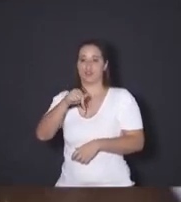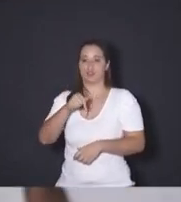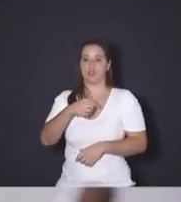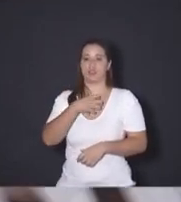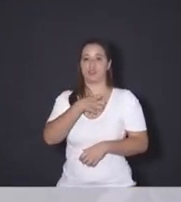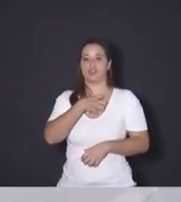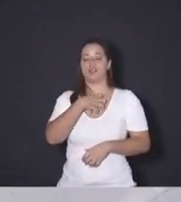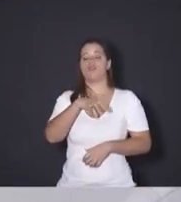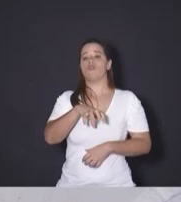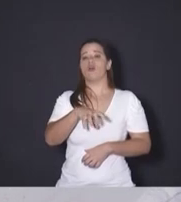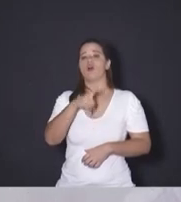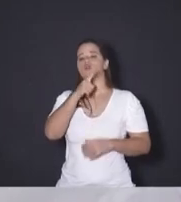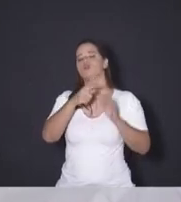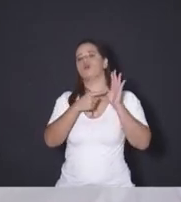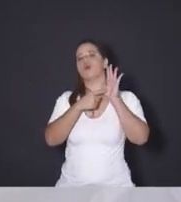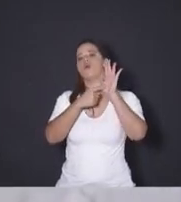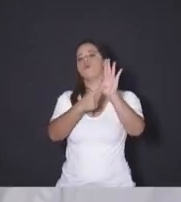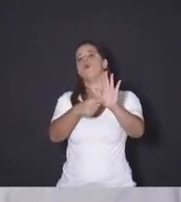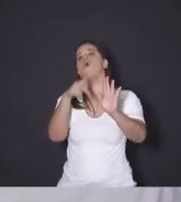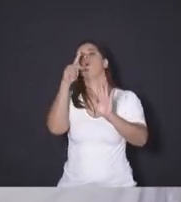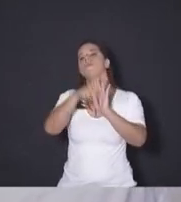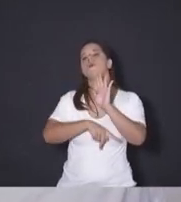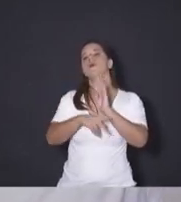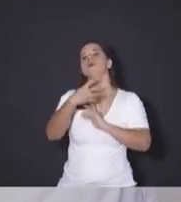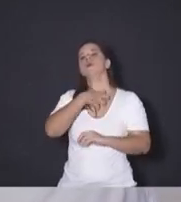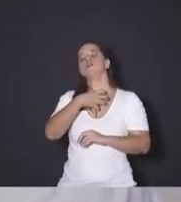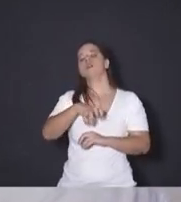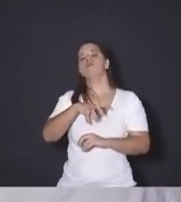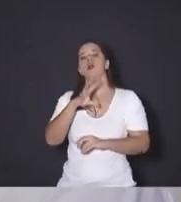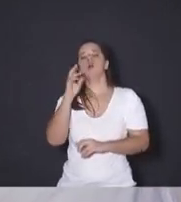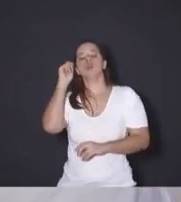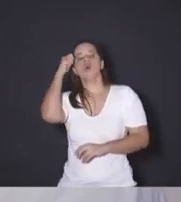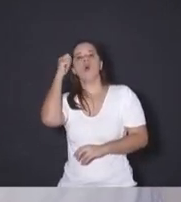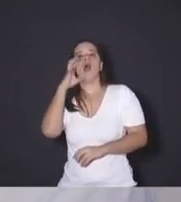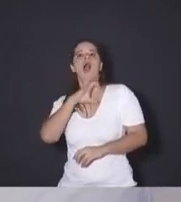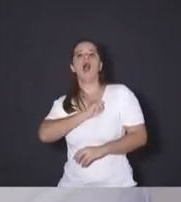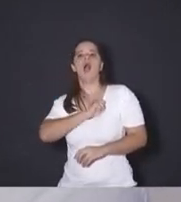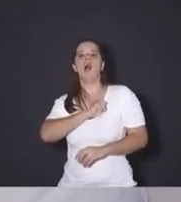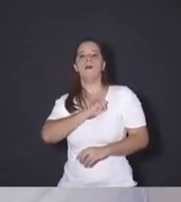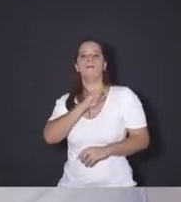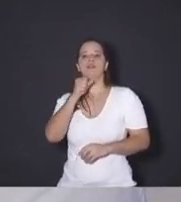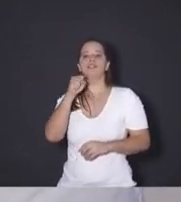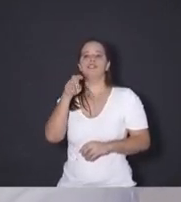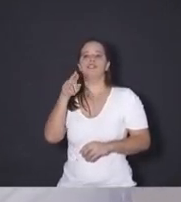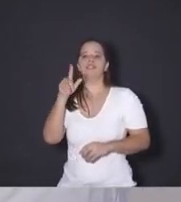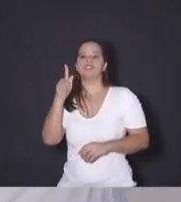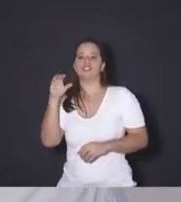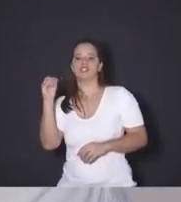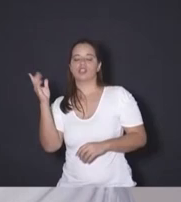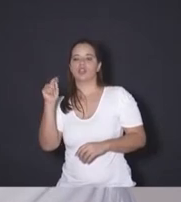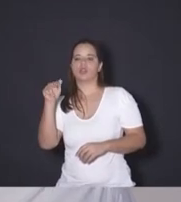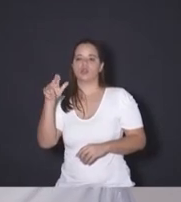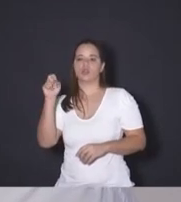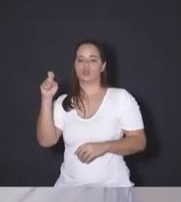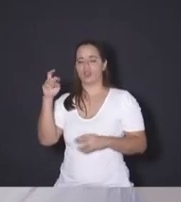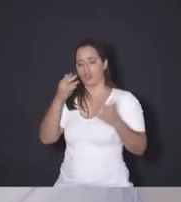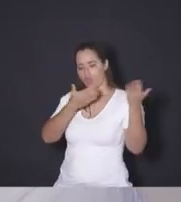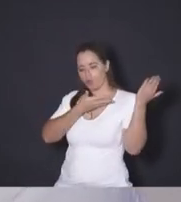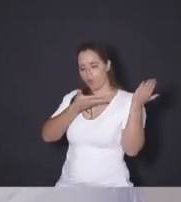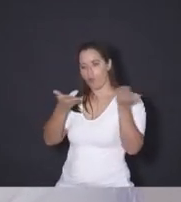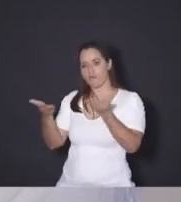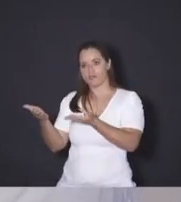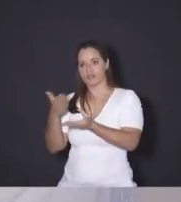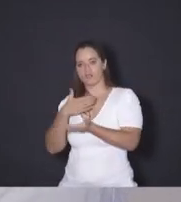mas com uma grande exposição de um projeto mais salvador negro amor do fotógrafo sérgio guerra ele me convidou